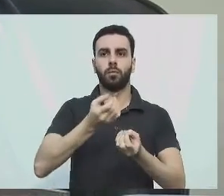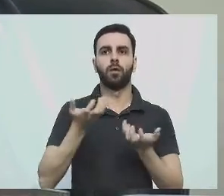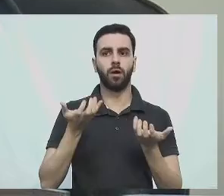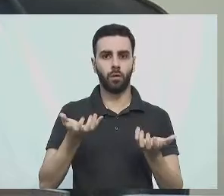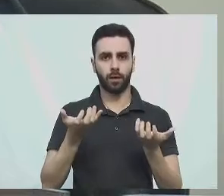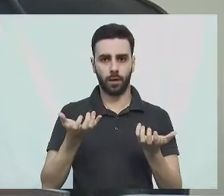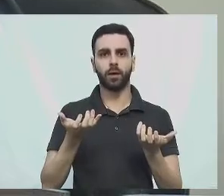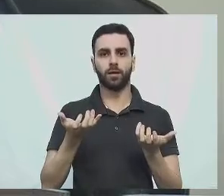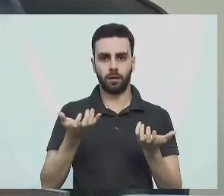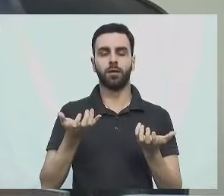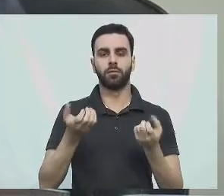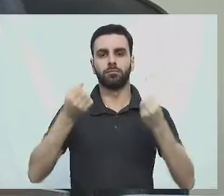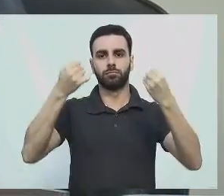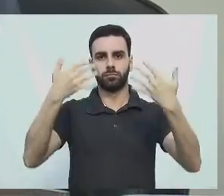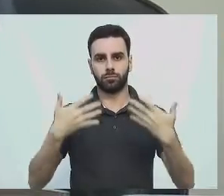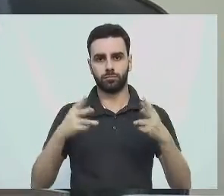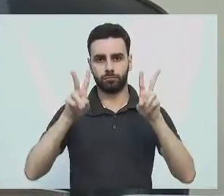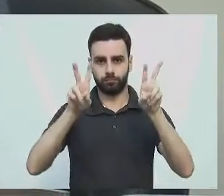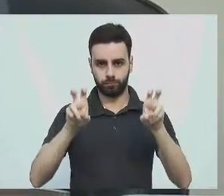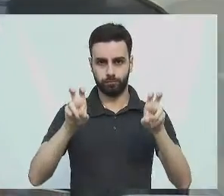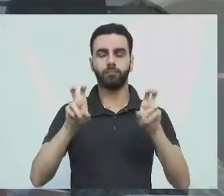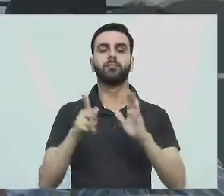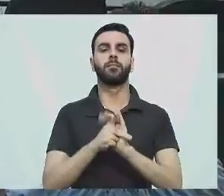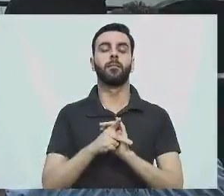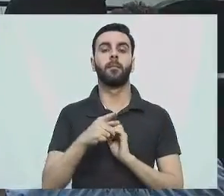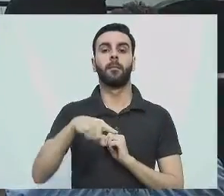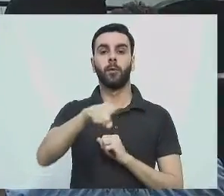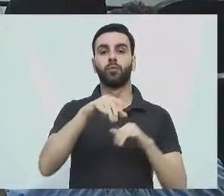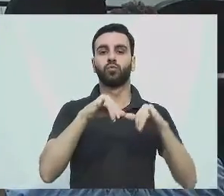quero falar sobre o Trevo do Mineirão agora.